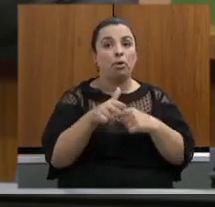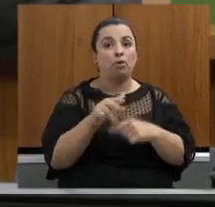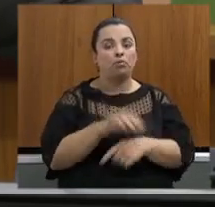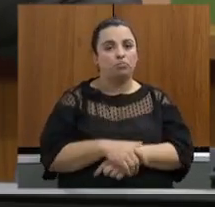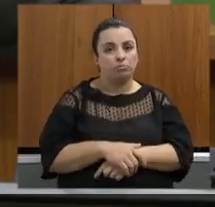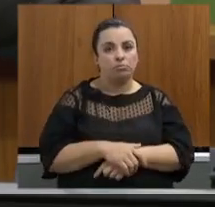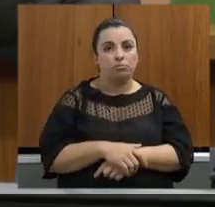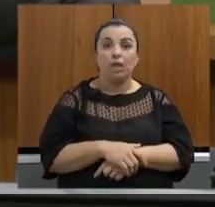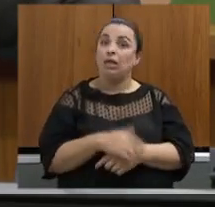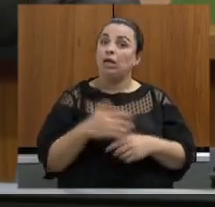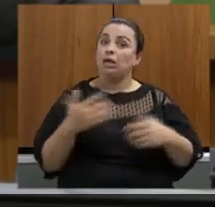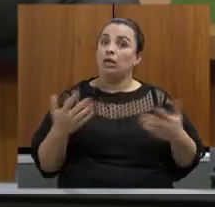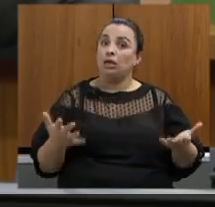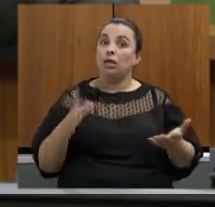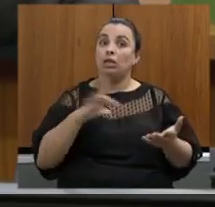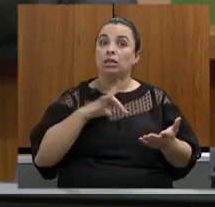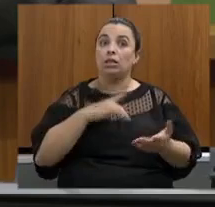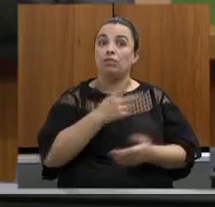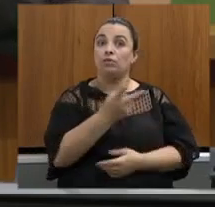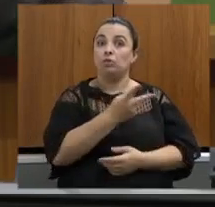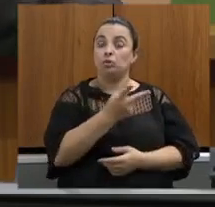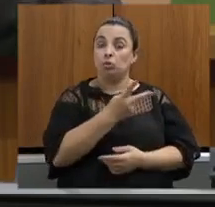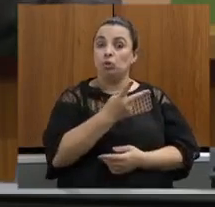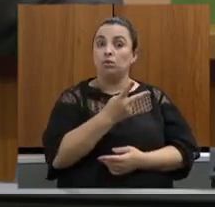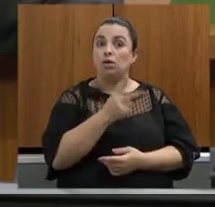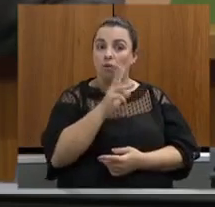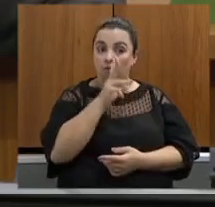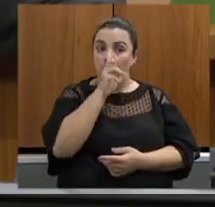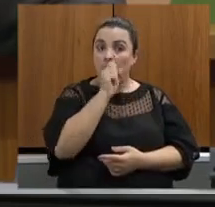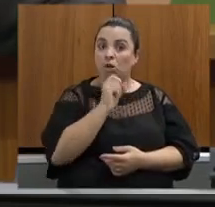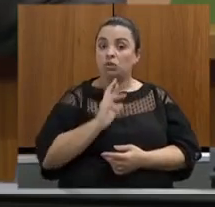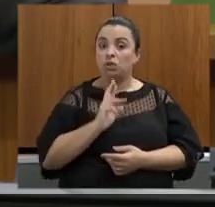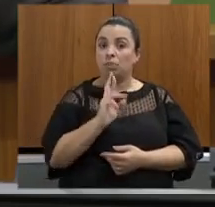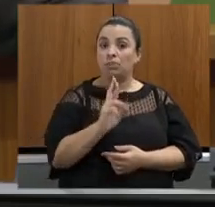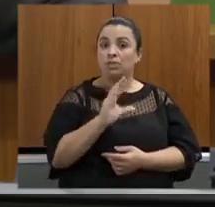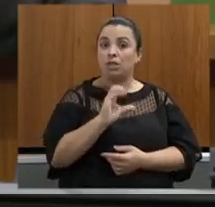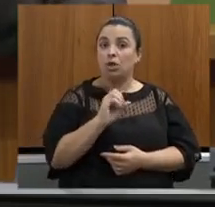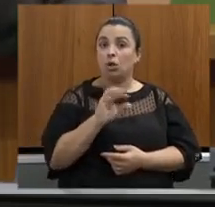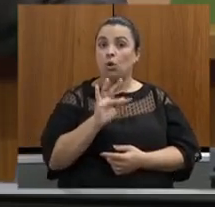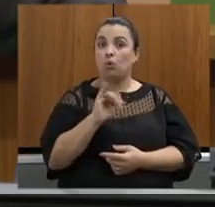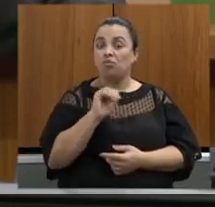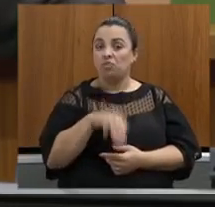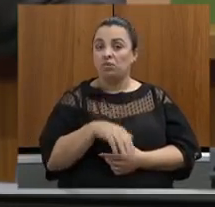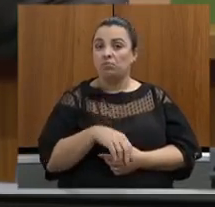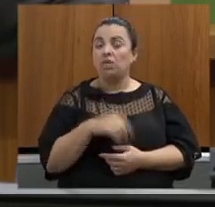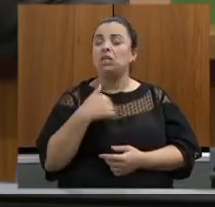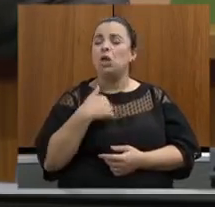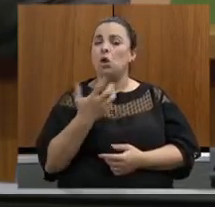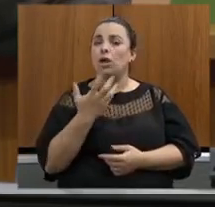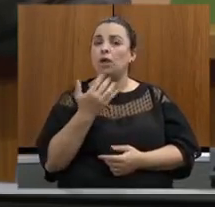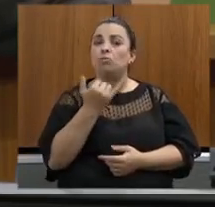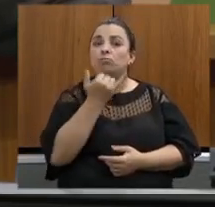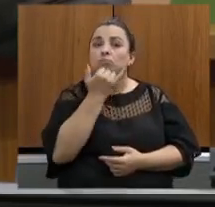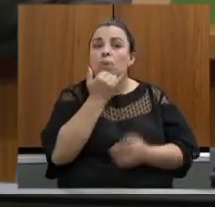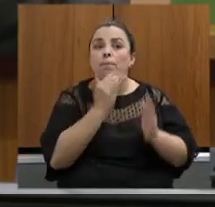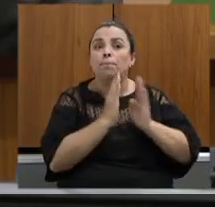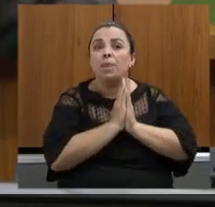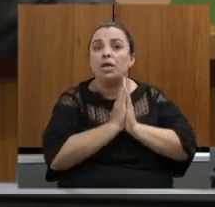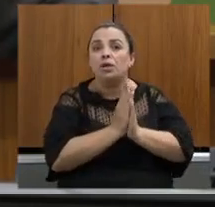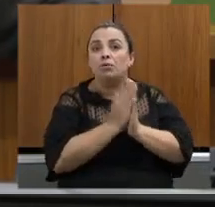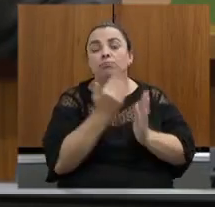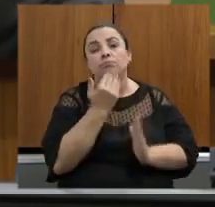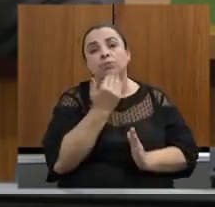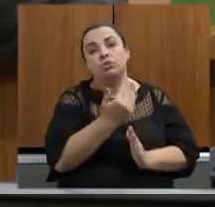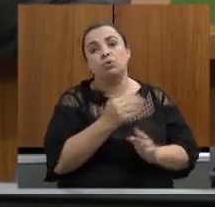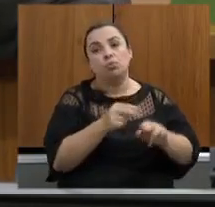dois fortes representantes da cofins então nós queremos fazer aqui um apelo acima de tudo pela gravidade